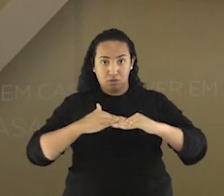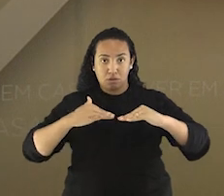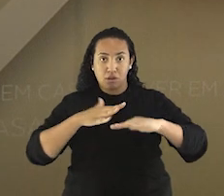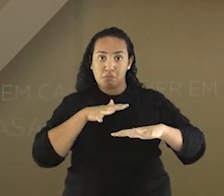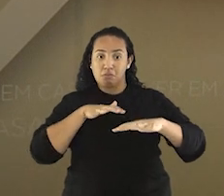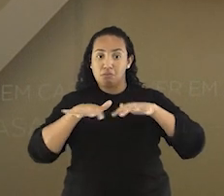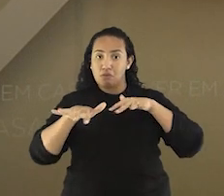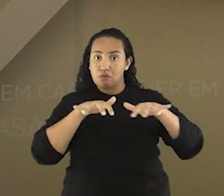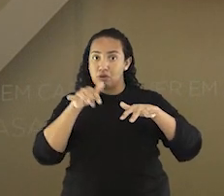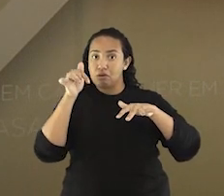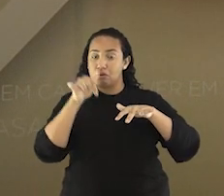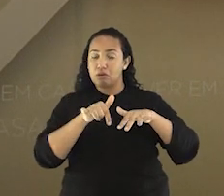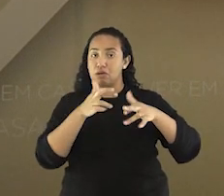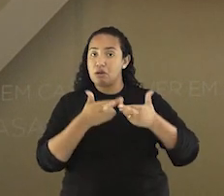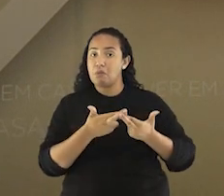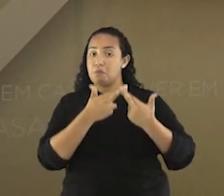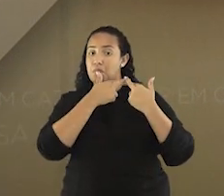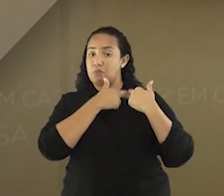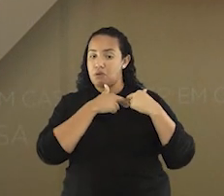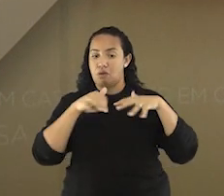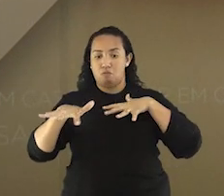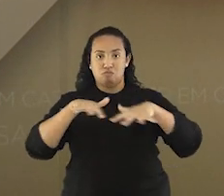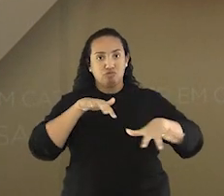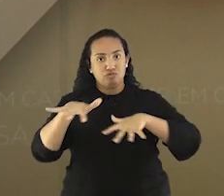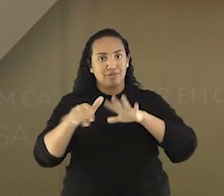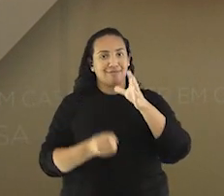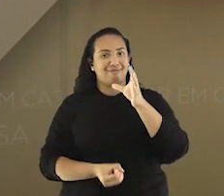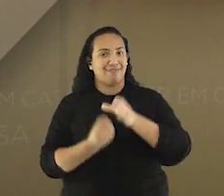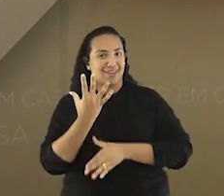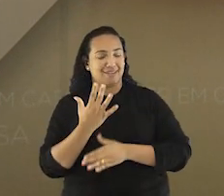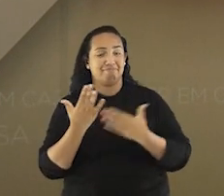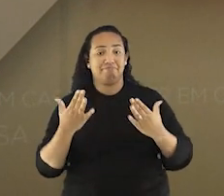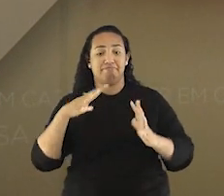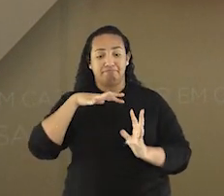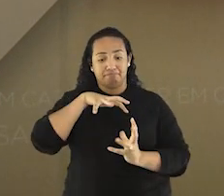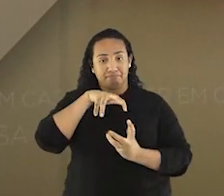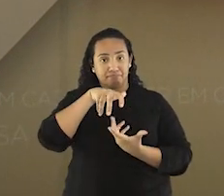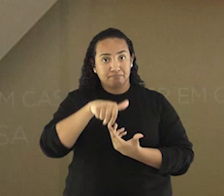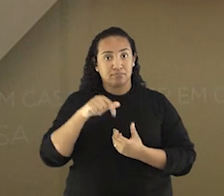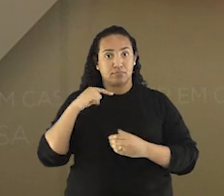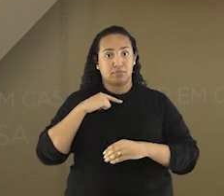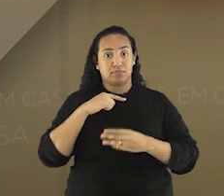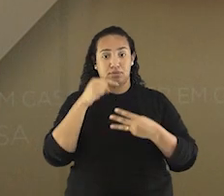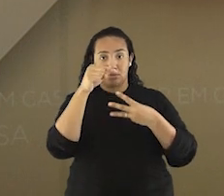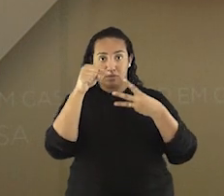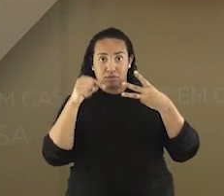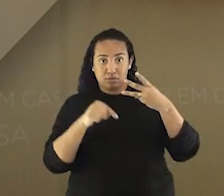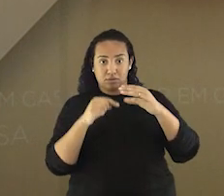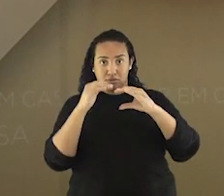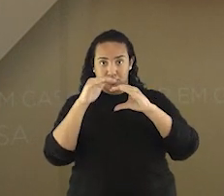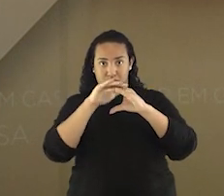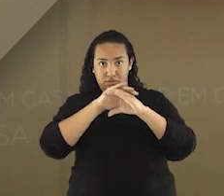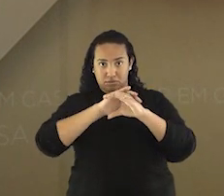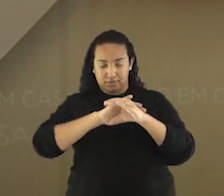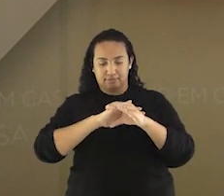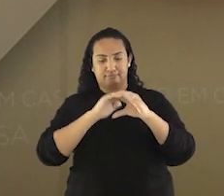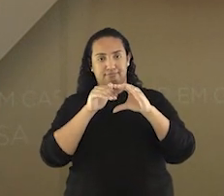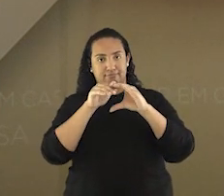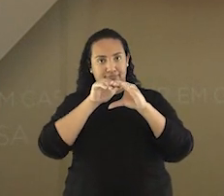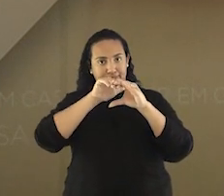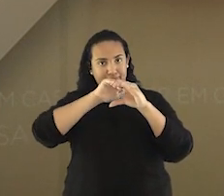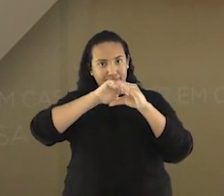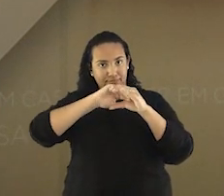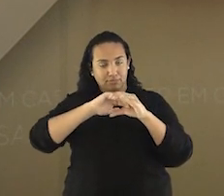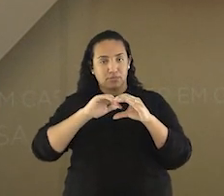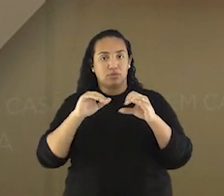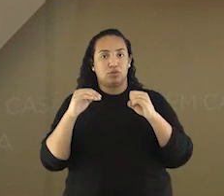os responsáveis pelos terremotos. O planeta Terra ele é dividido em 3 camadas, a crosta terrestre, o manto e